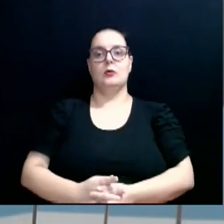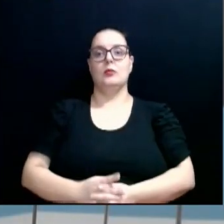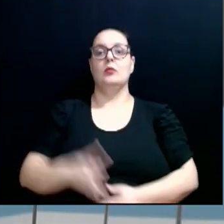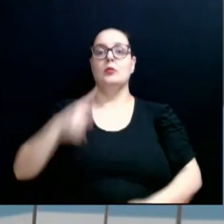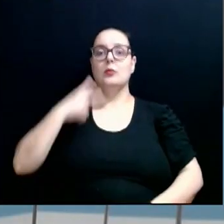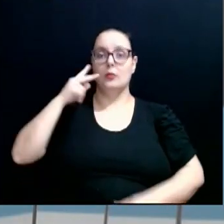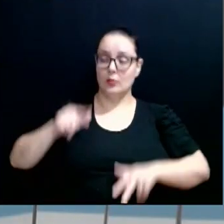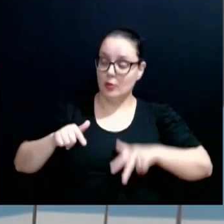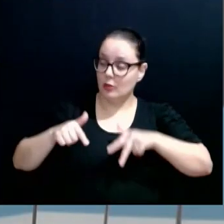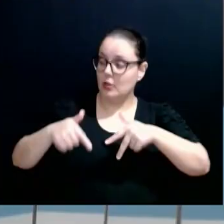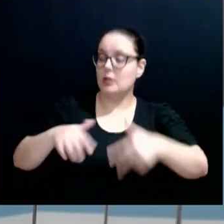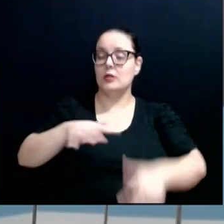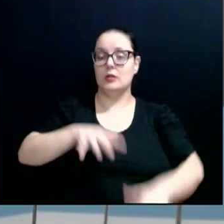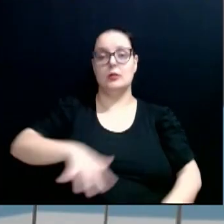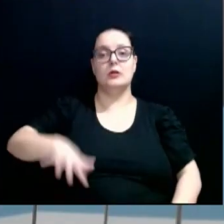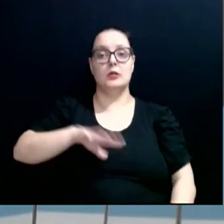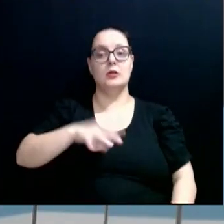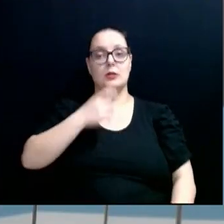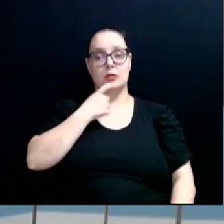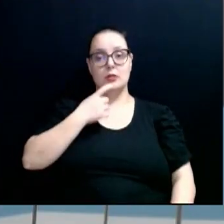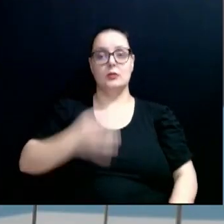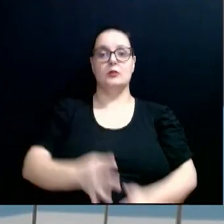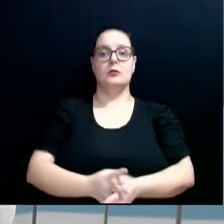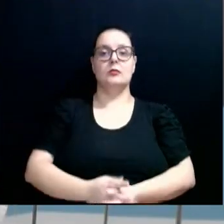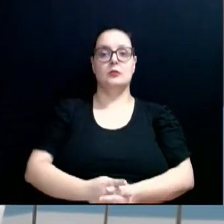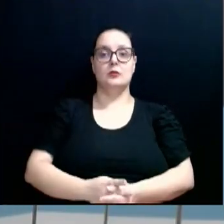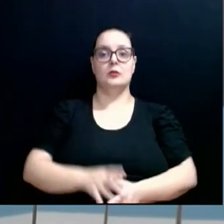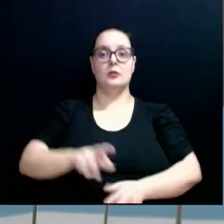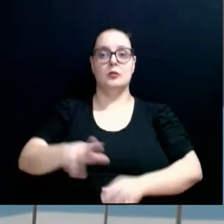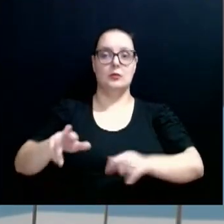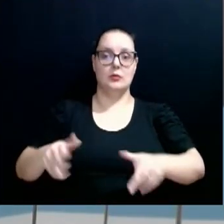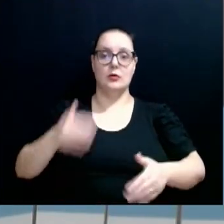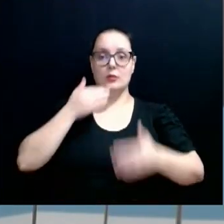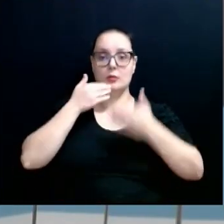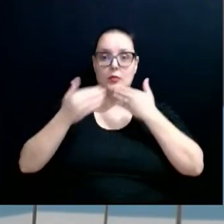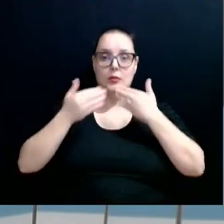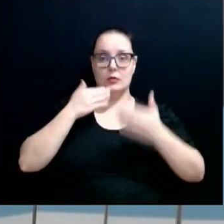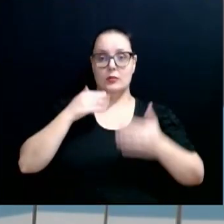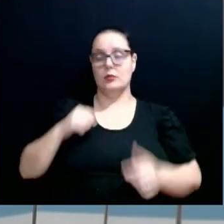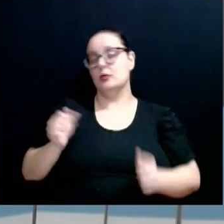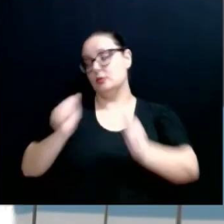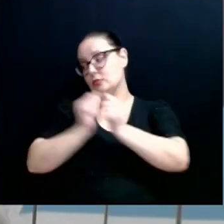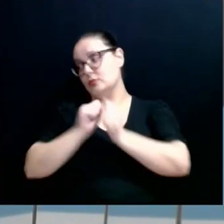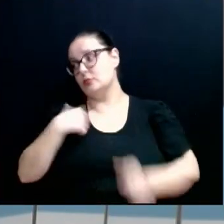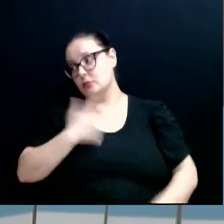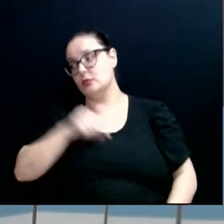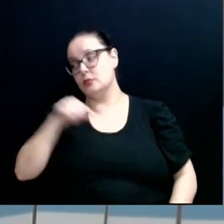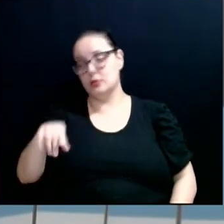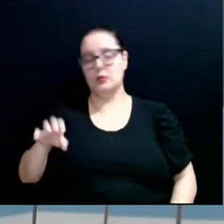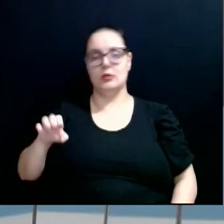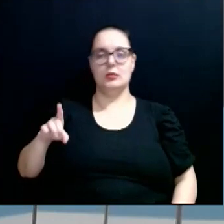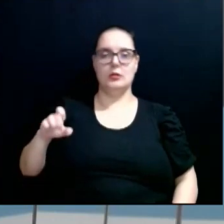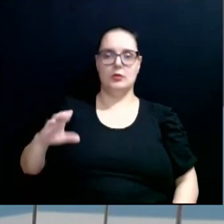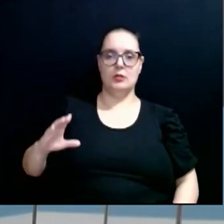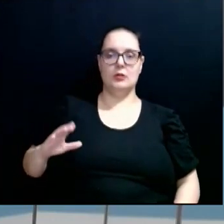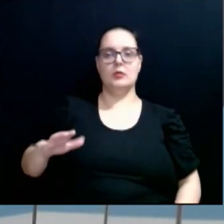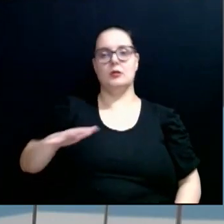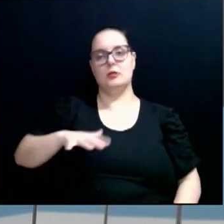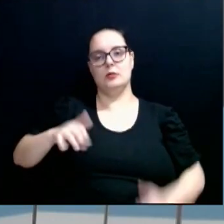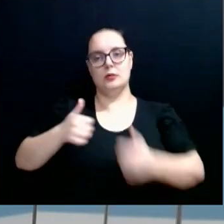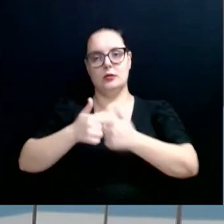cidade de Campinas, em diversas demandas lá, pelo menos com a gente na INDEC lá, na área do transporte, na área